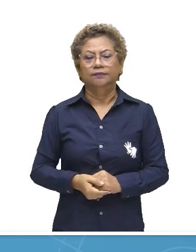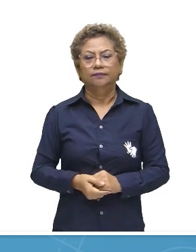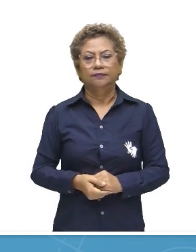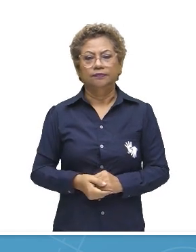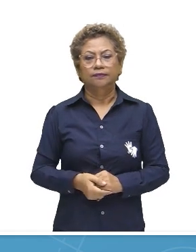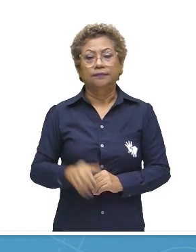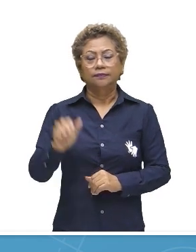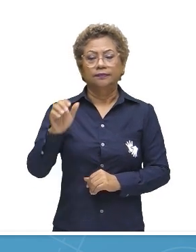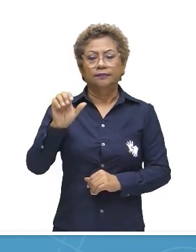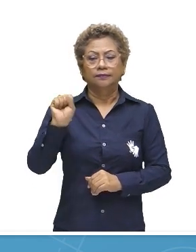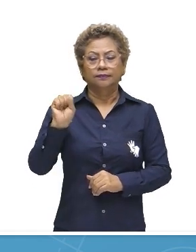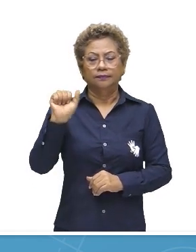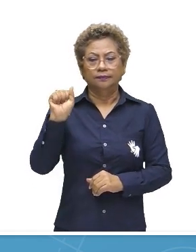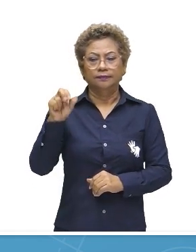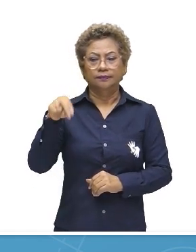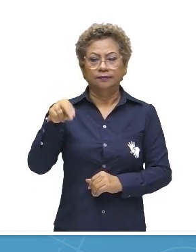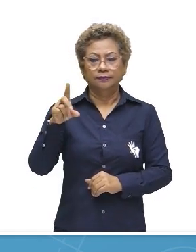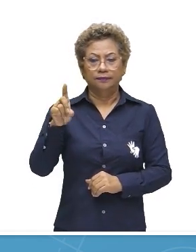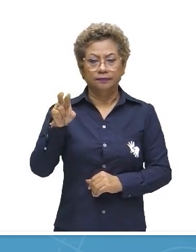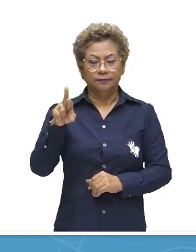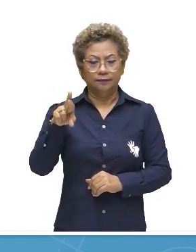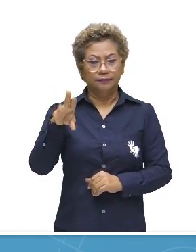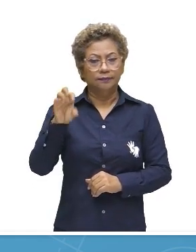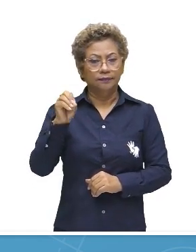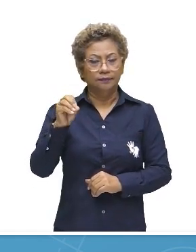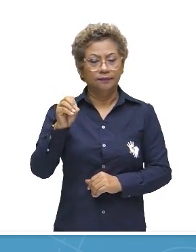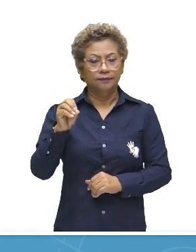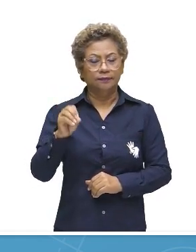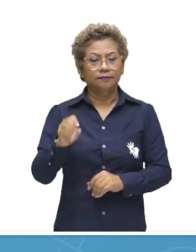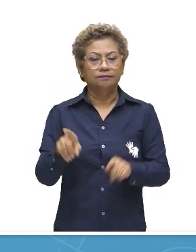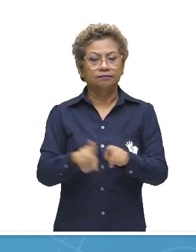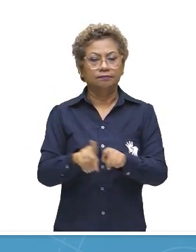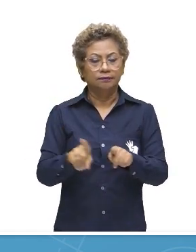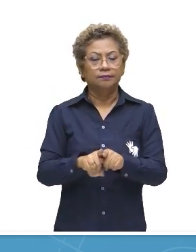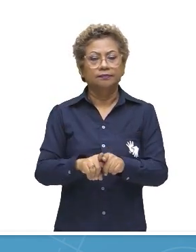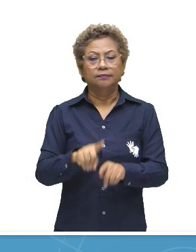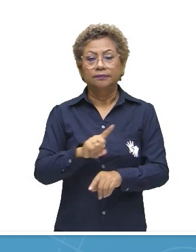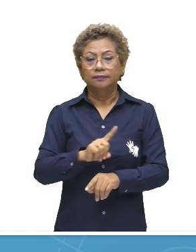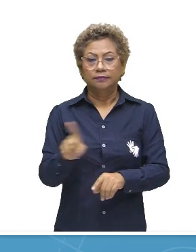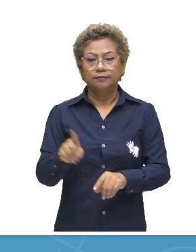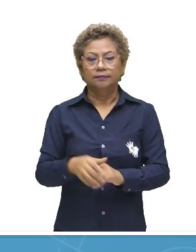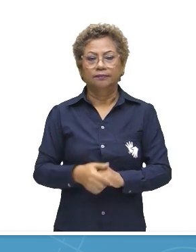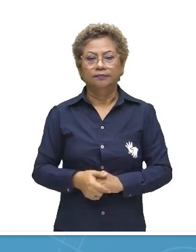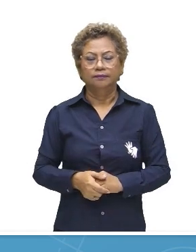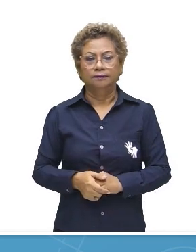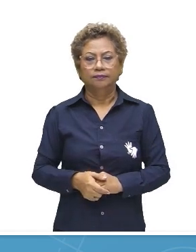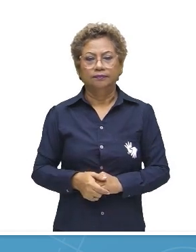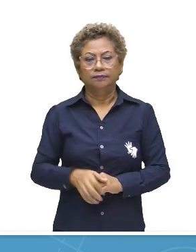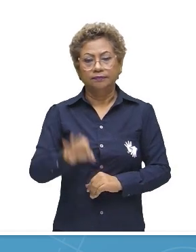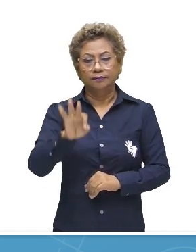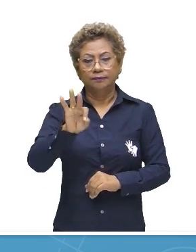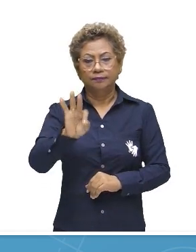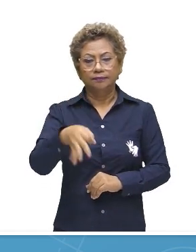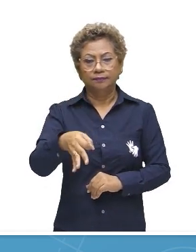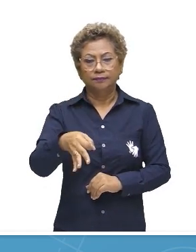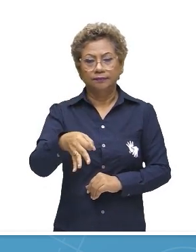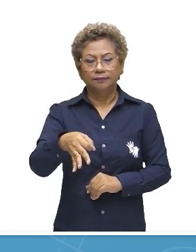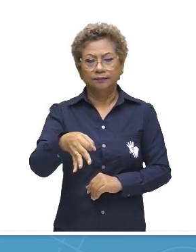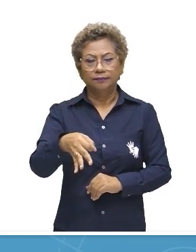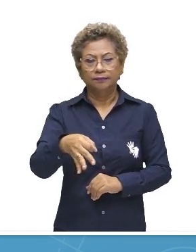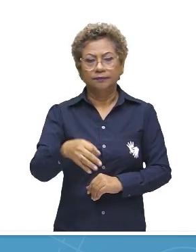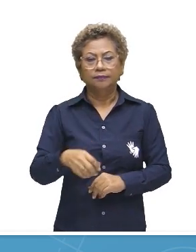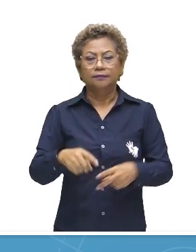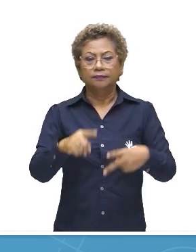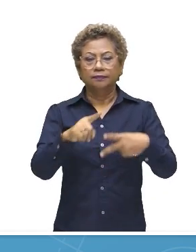Sandro recebeu a menor quantia? Também não, né? Então, a resposta correta seria a letra A. Márcia e Sandro receberam